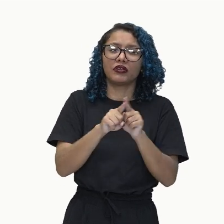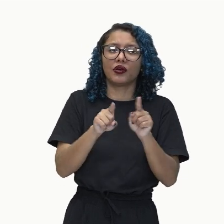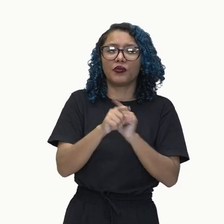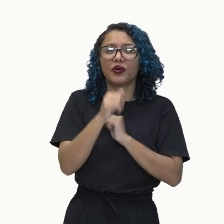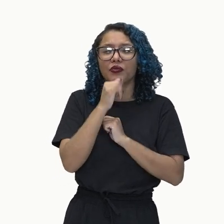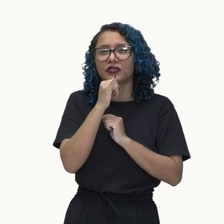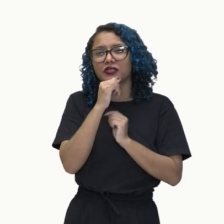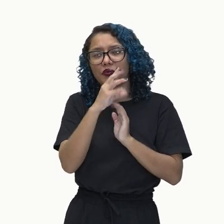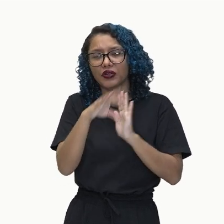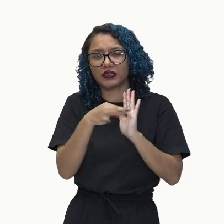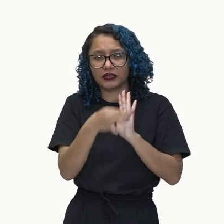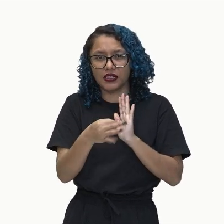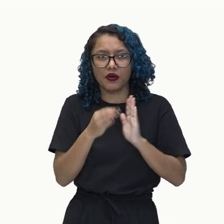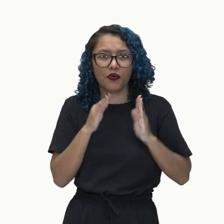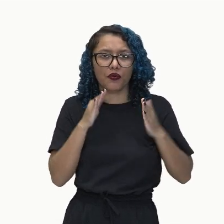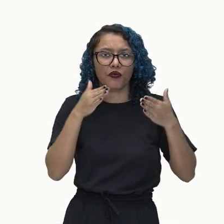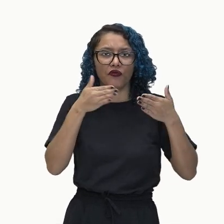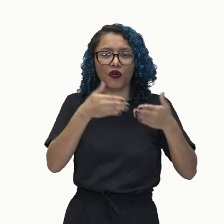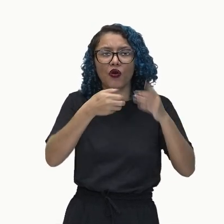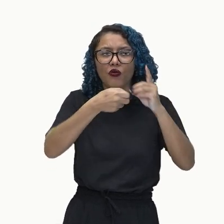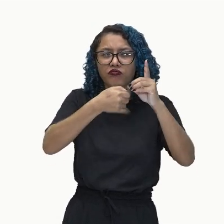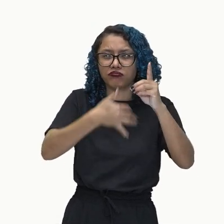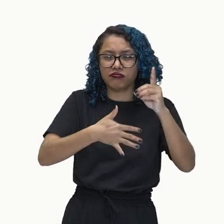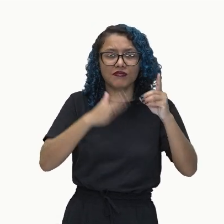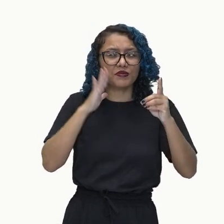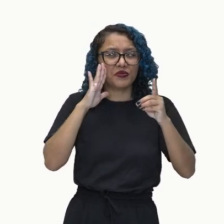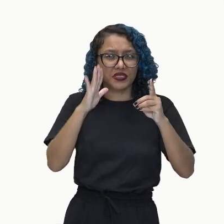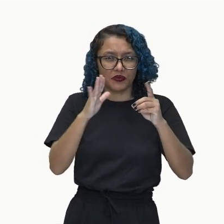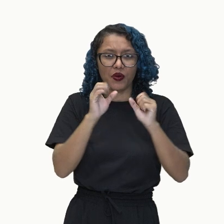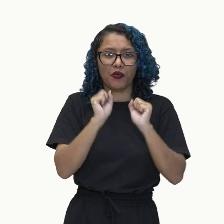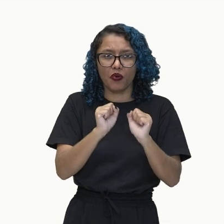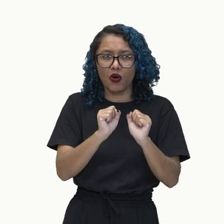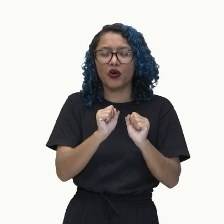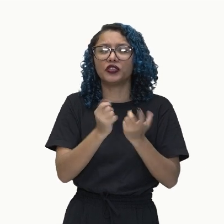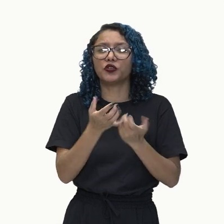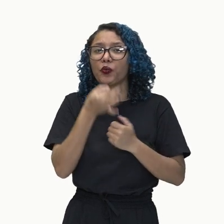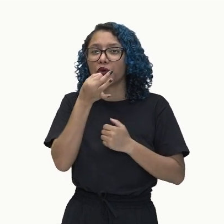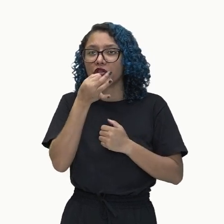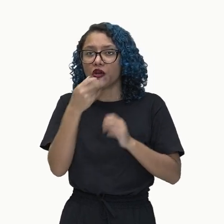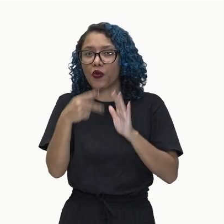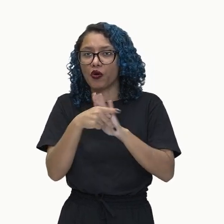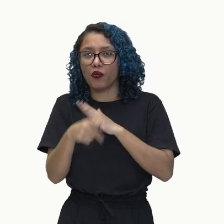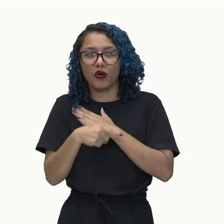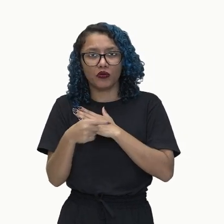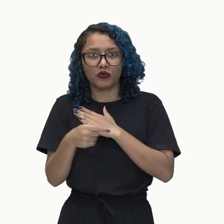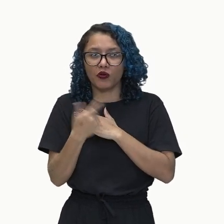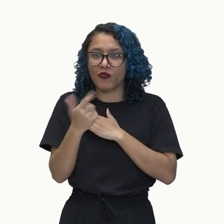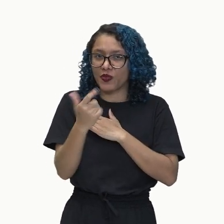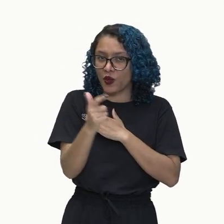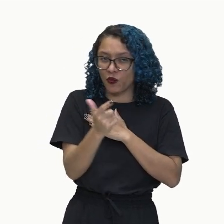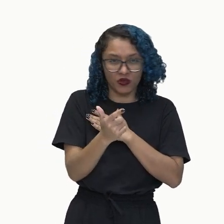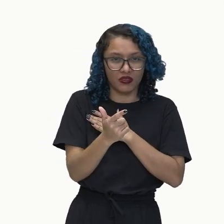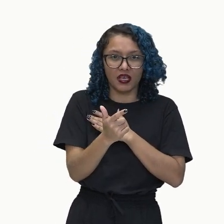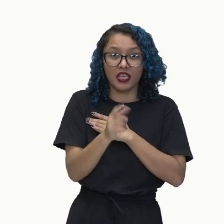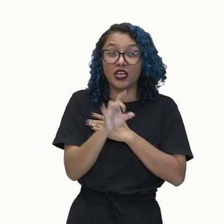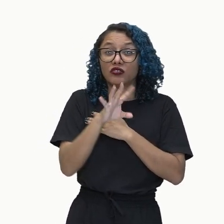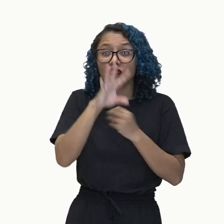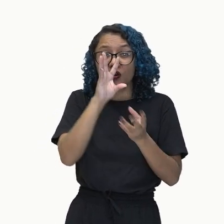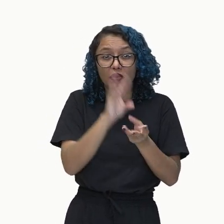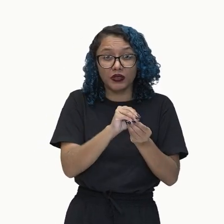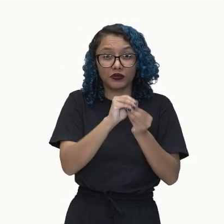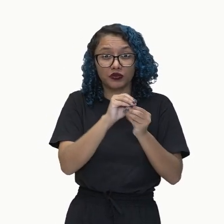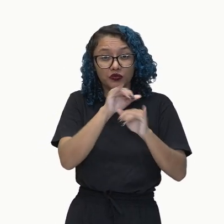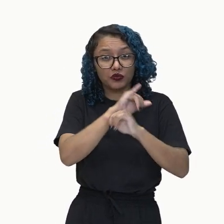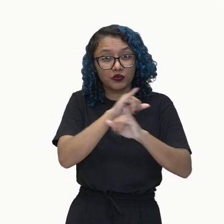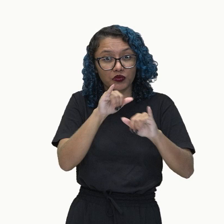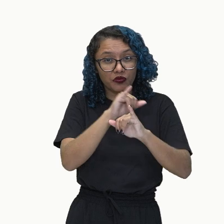focadas principalmente na ideia da descrição. Então, não há espaço para a opinião do autor nesse texto, sendo, portanto, uma composição informativa. Você